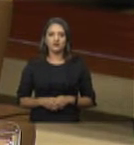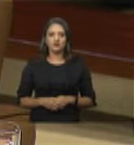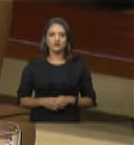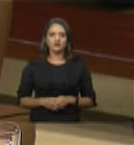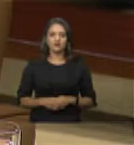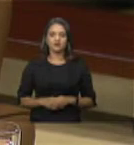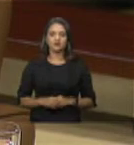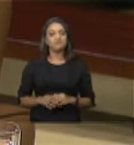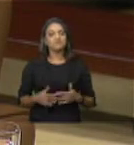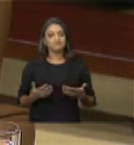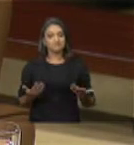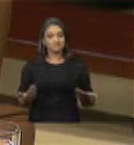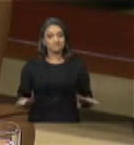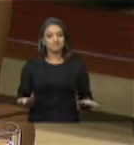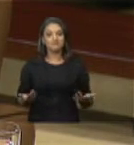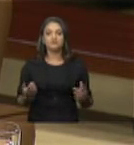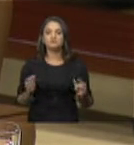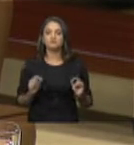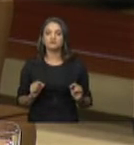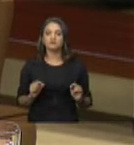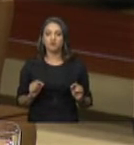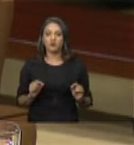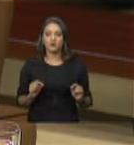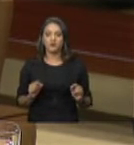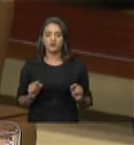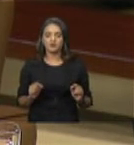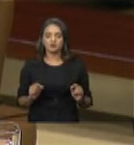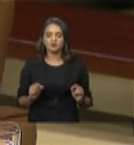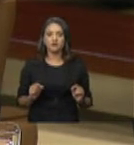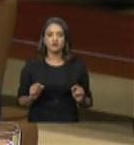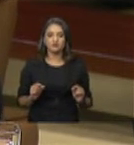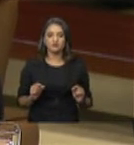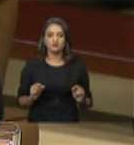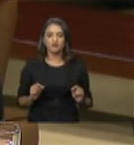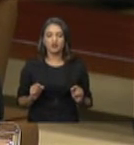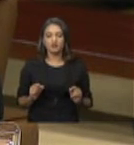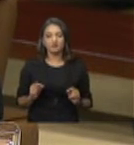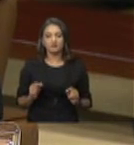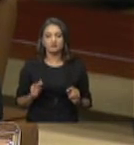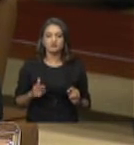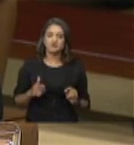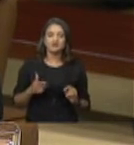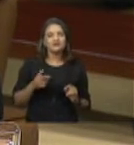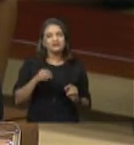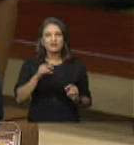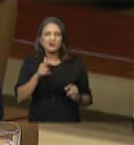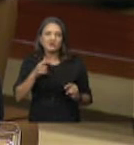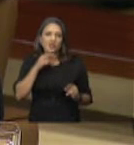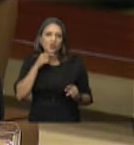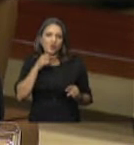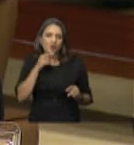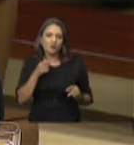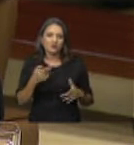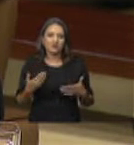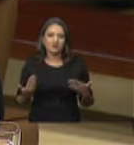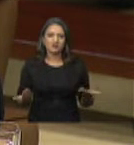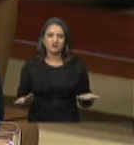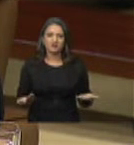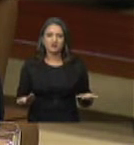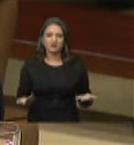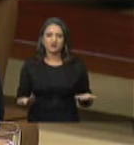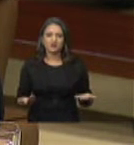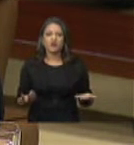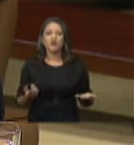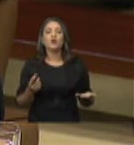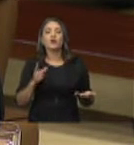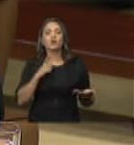postas coisas nesse sentido e para que não pare dúvidas senhor presidente eu estava aqui exatamente